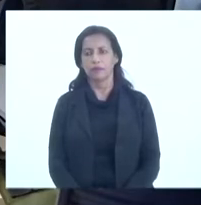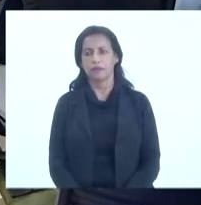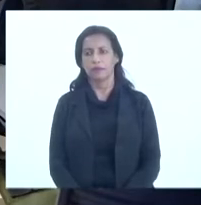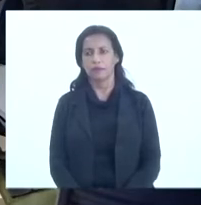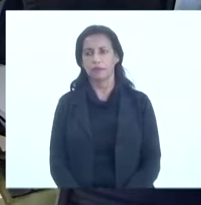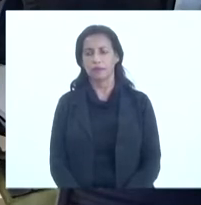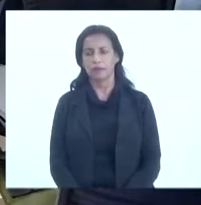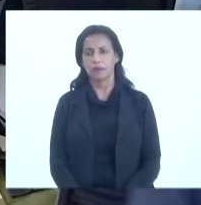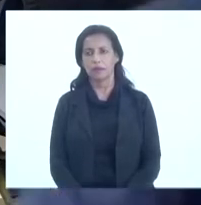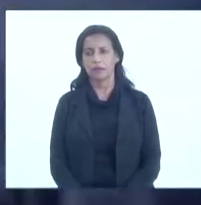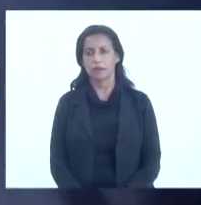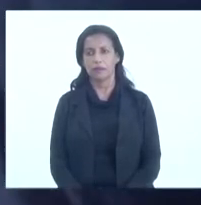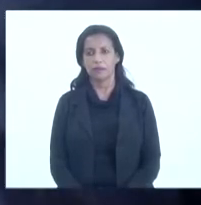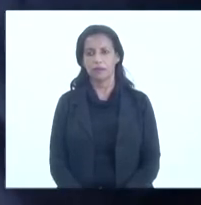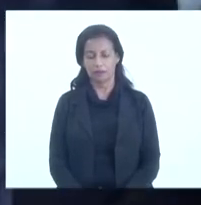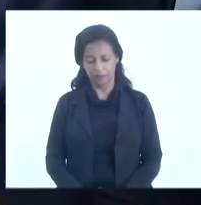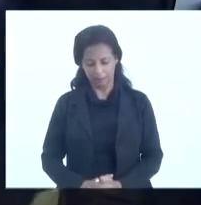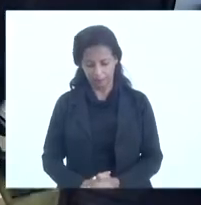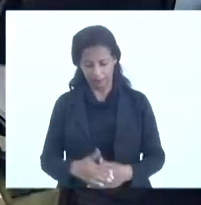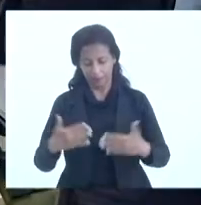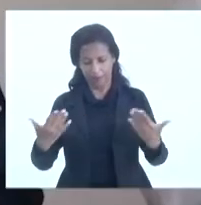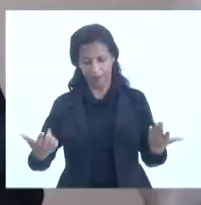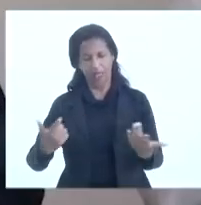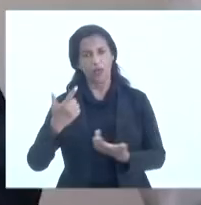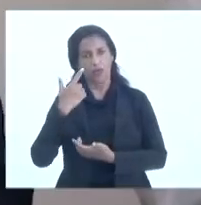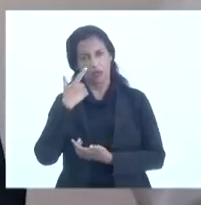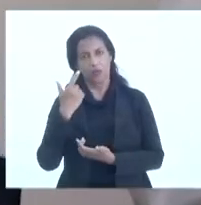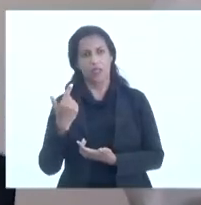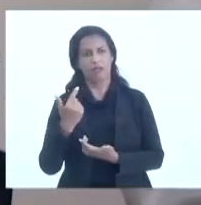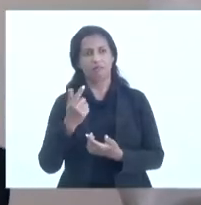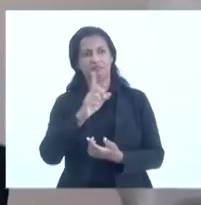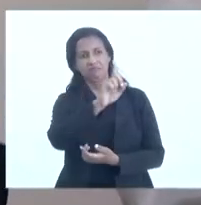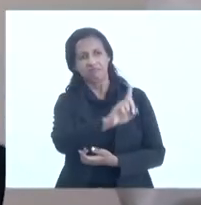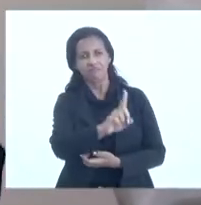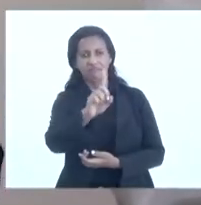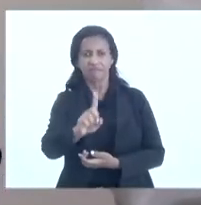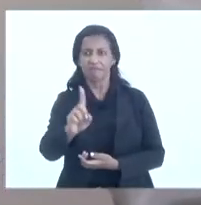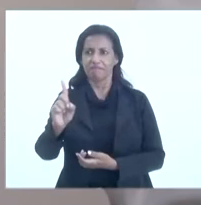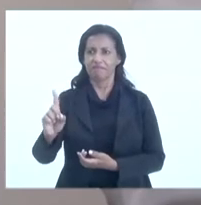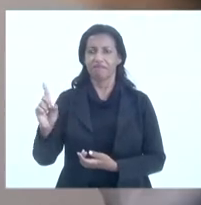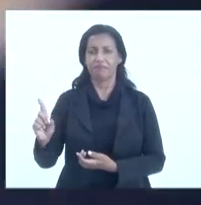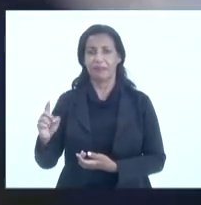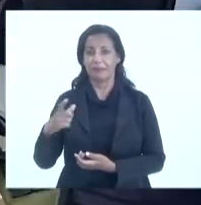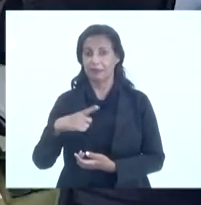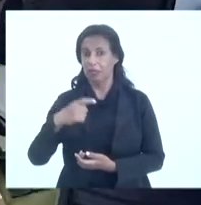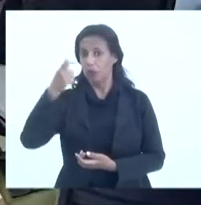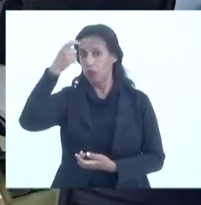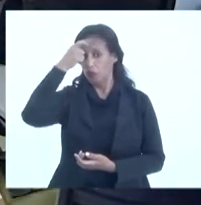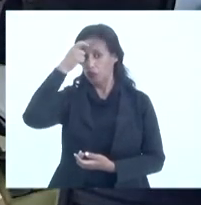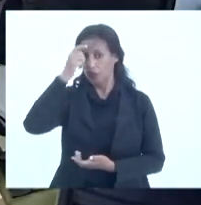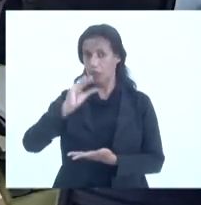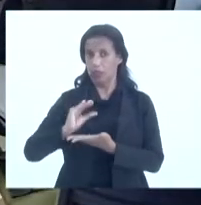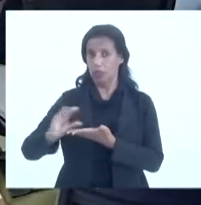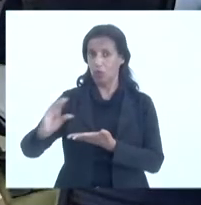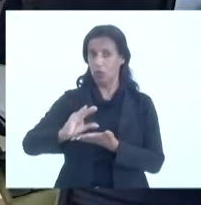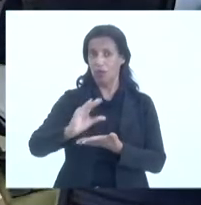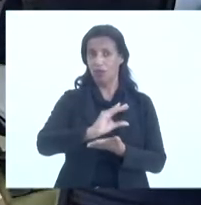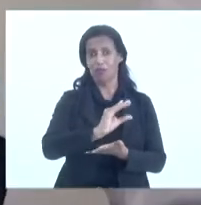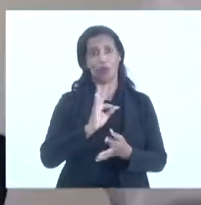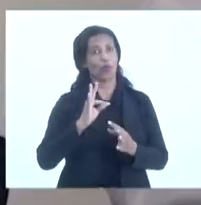Eu, logicamente, a gente ouviu muitas demandas aqui, e a gente tem consciência que o recurso também não dá para